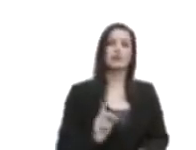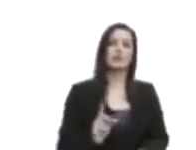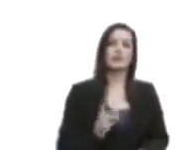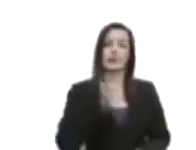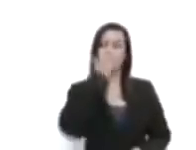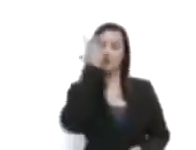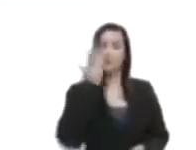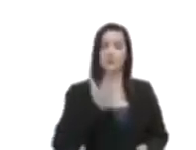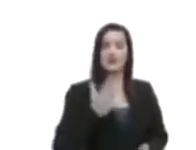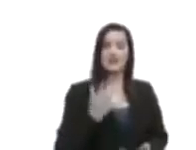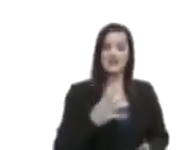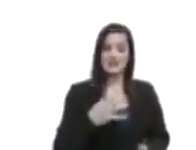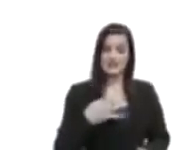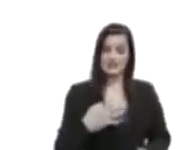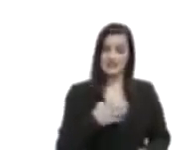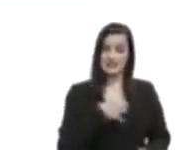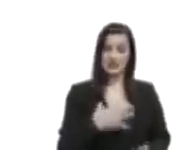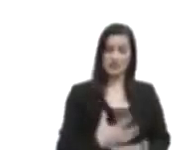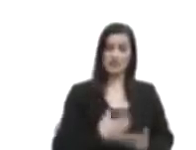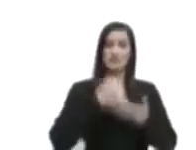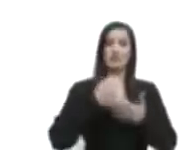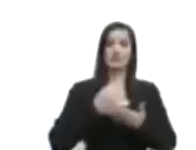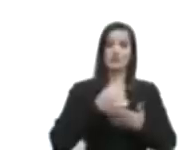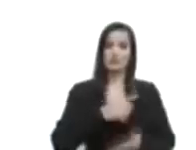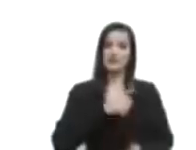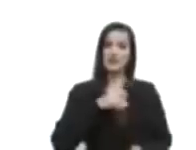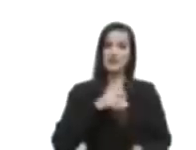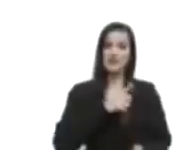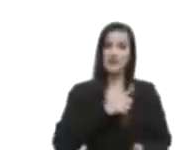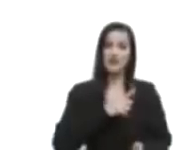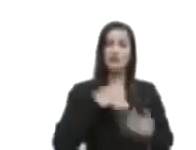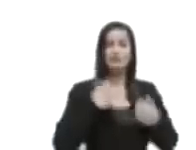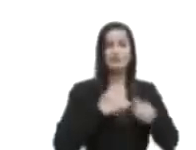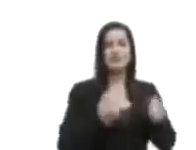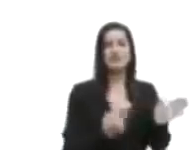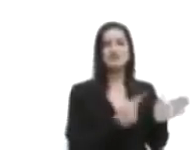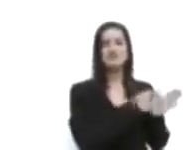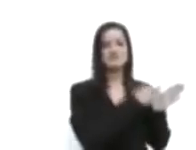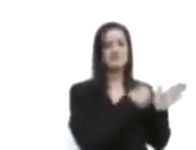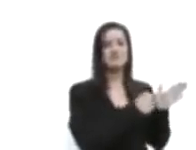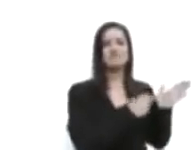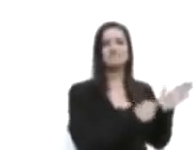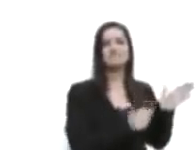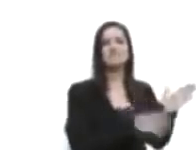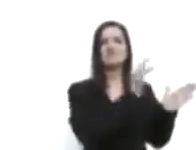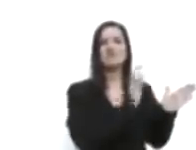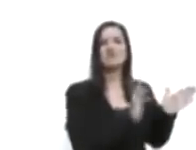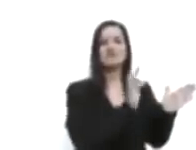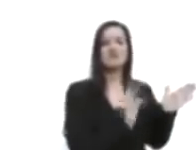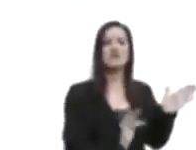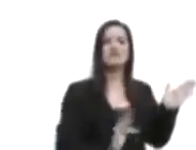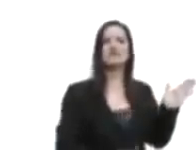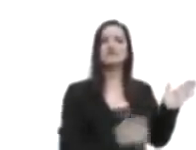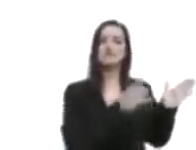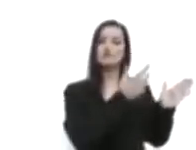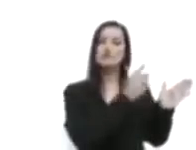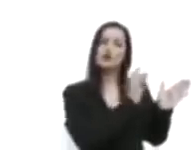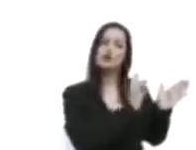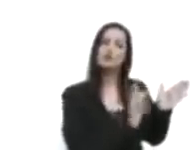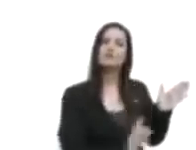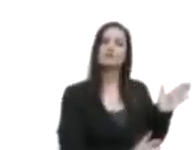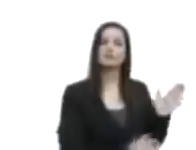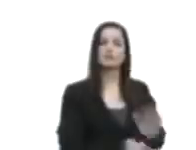precisa possuir as bem-aventuranças. Então elas servem de teste para a verdadeira conversão.